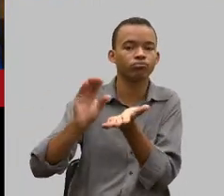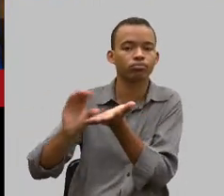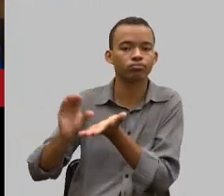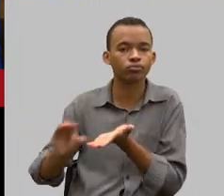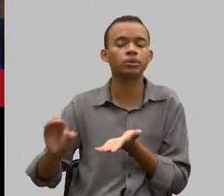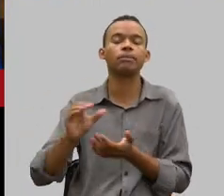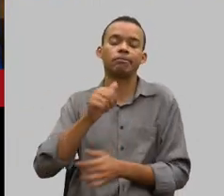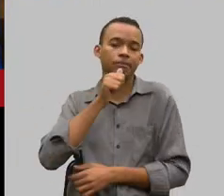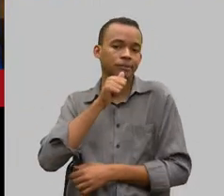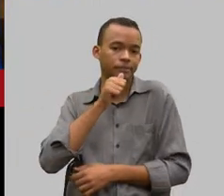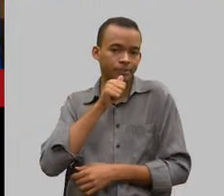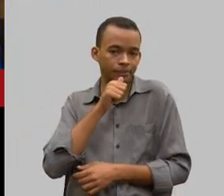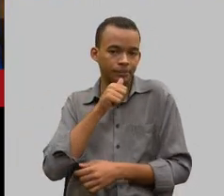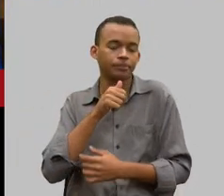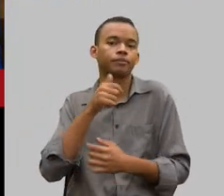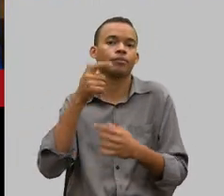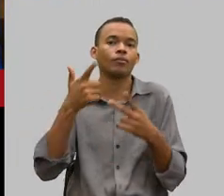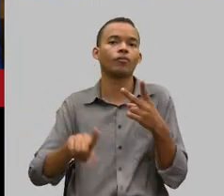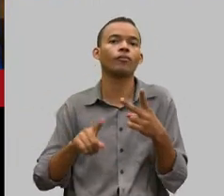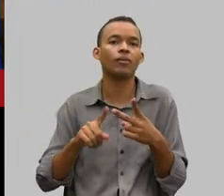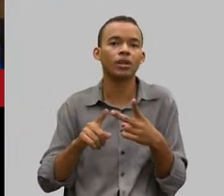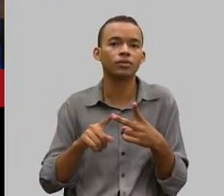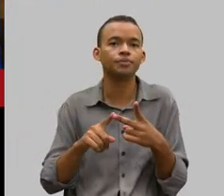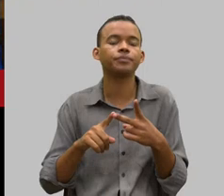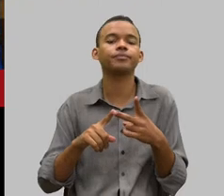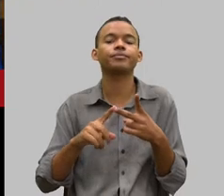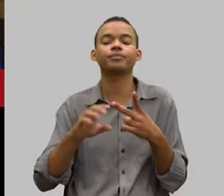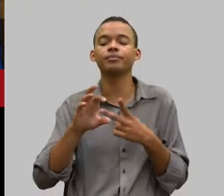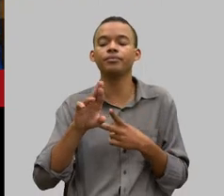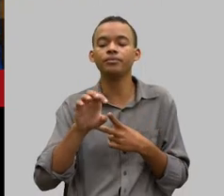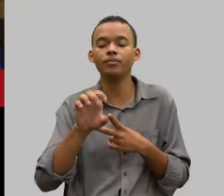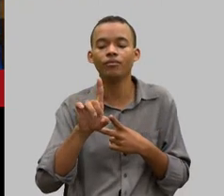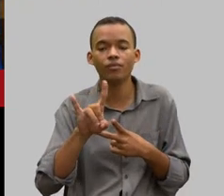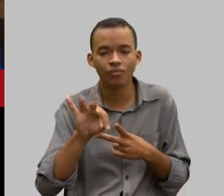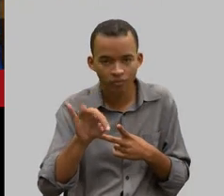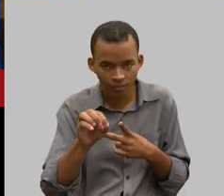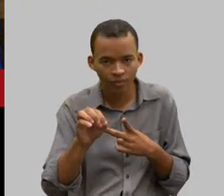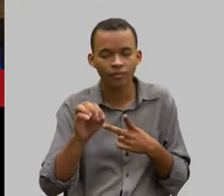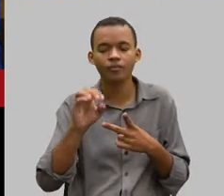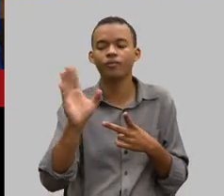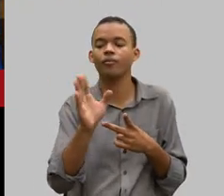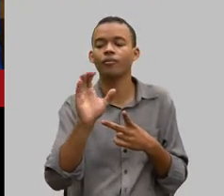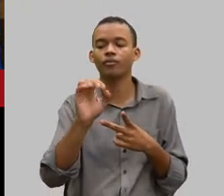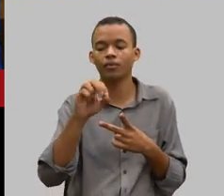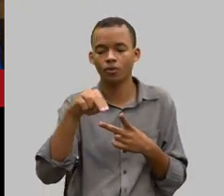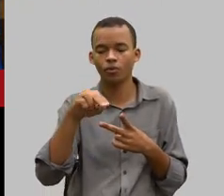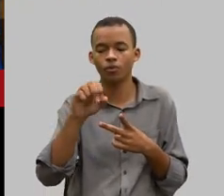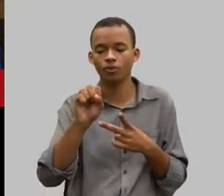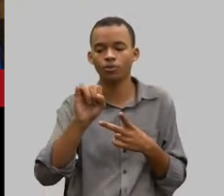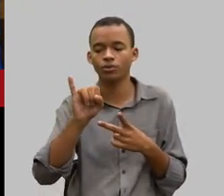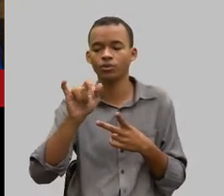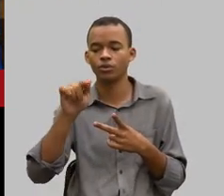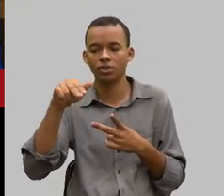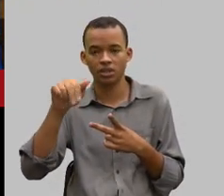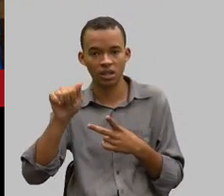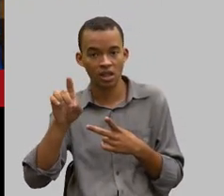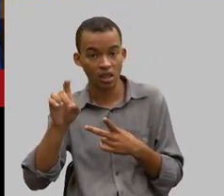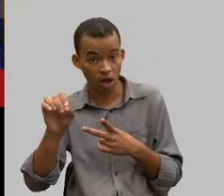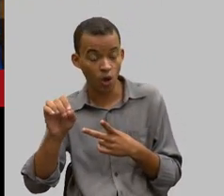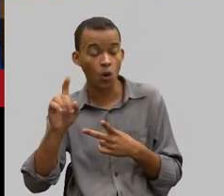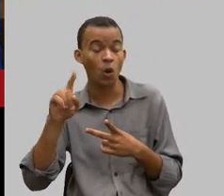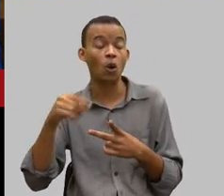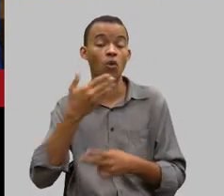eh a gente tinha dívida do crédito consignado né que o governo anterior não